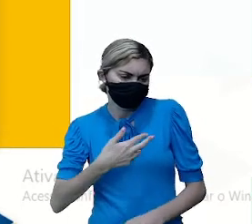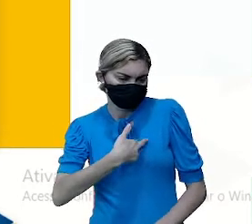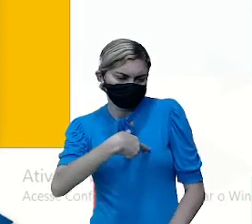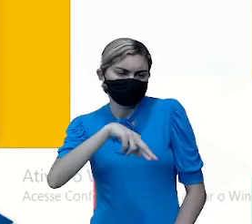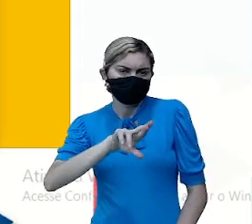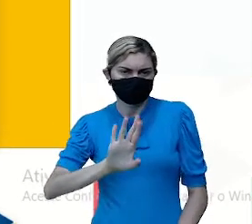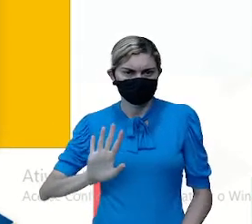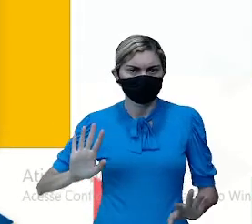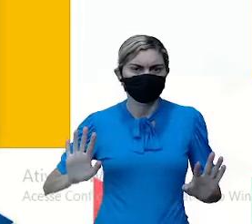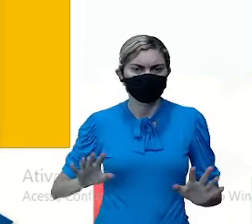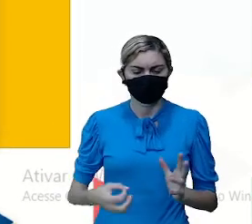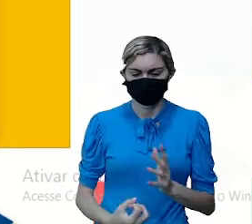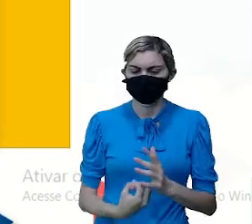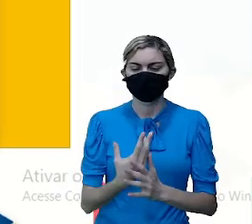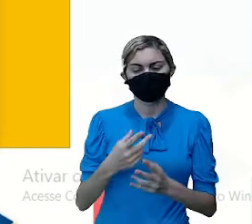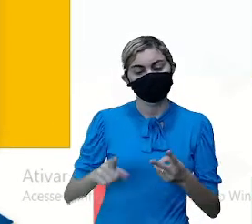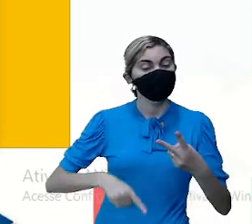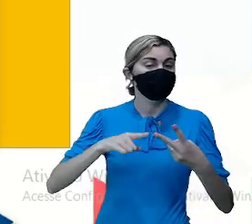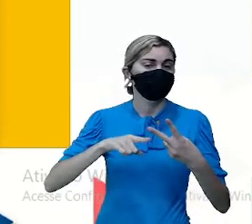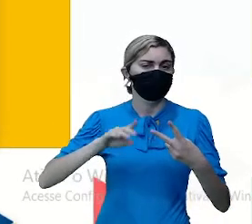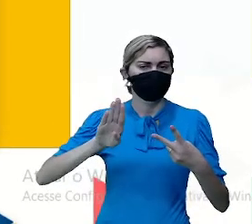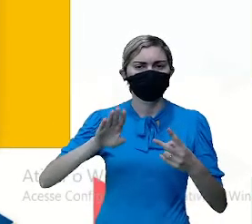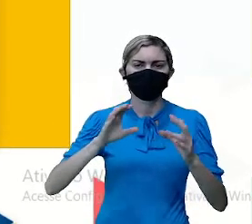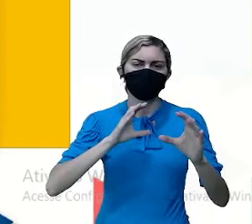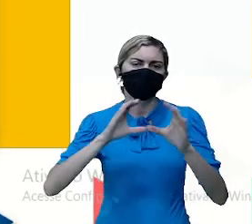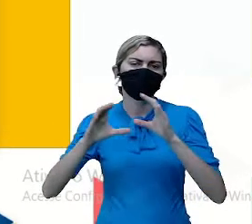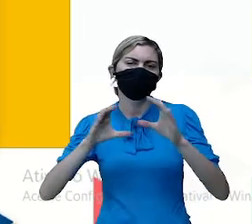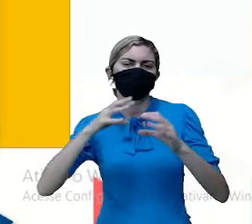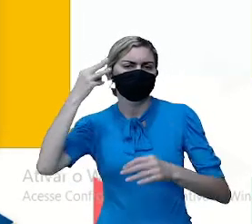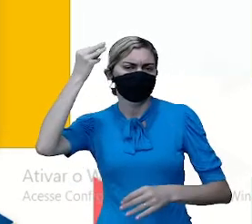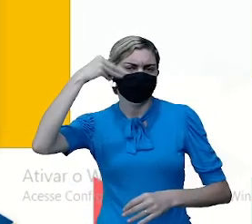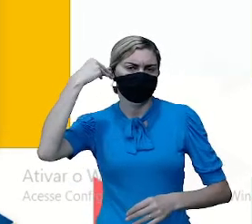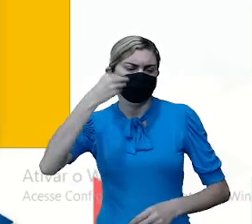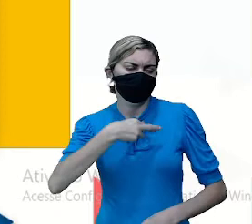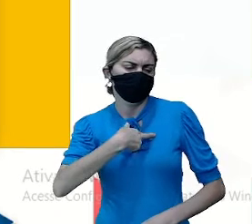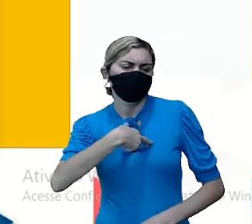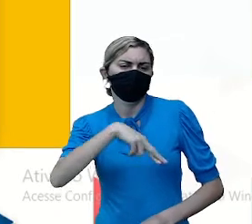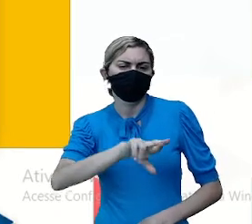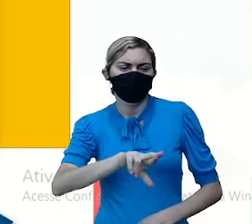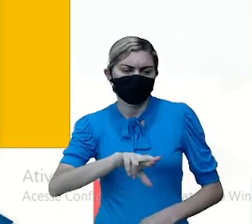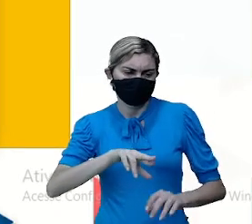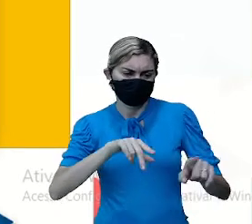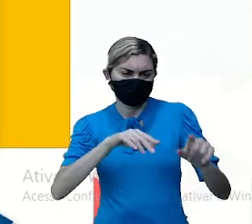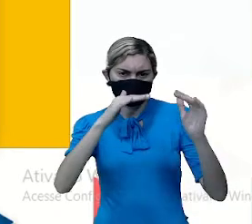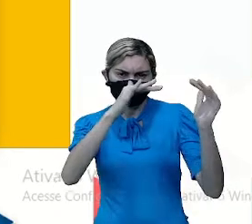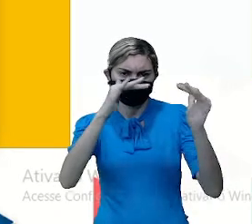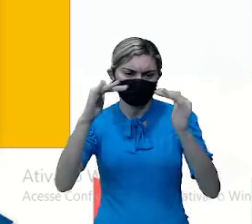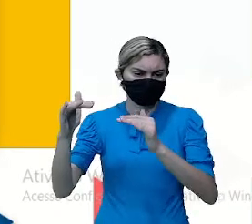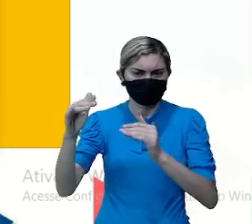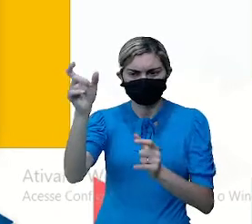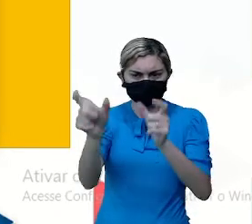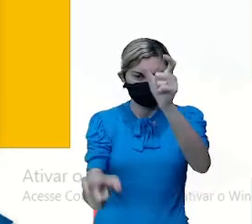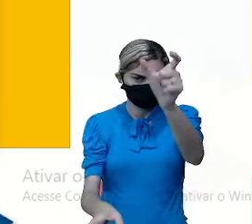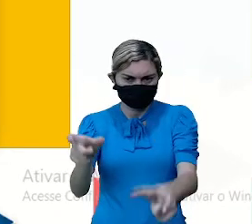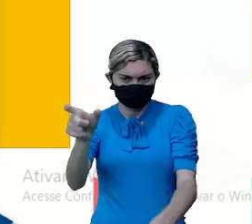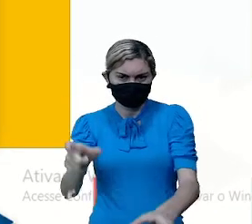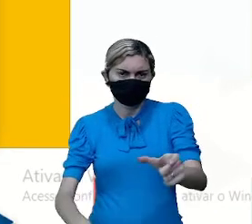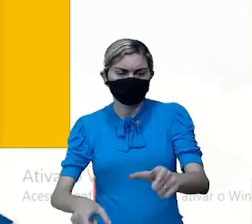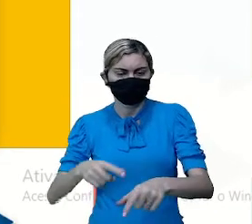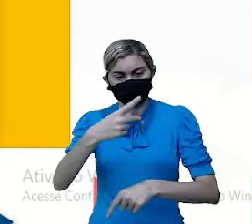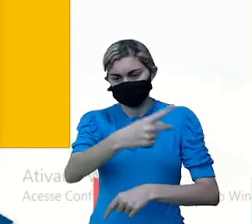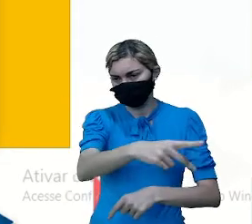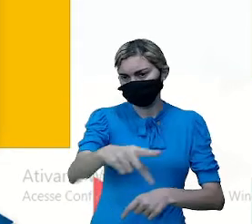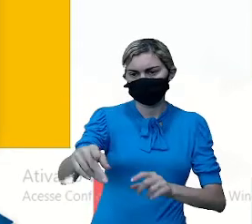religiosa fundante. B. Comunicar a experiência religiosa aos fiéis da religião, pois através